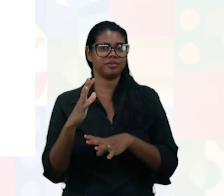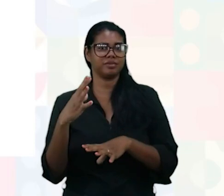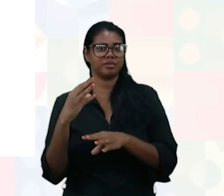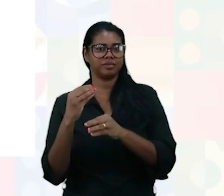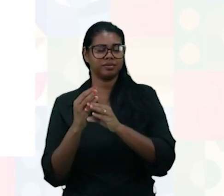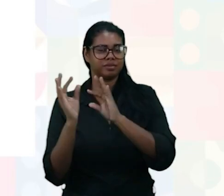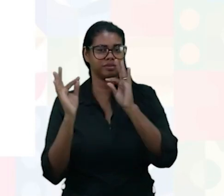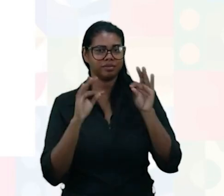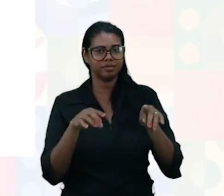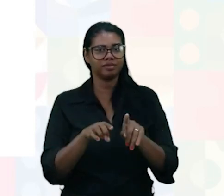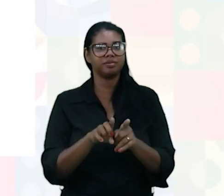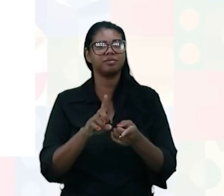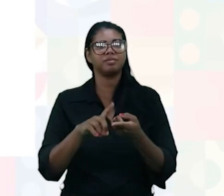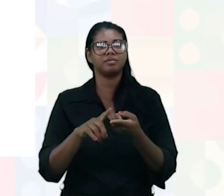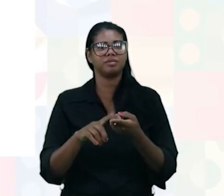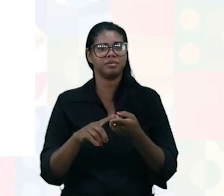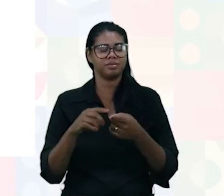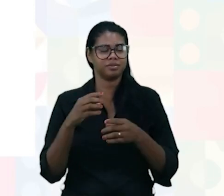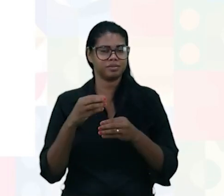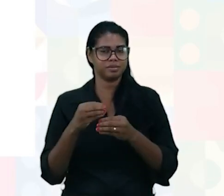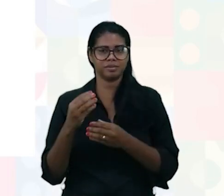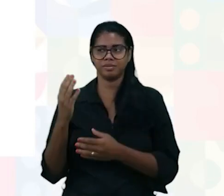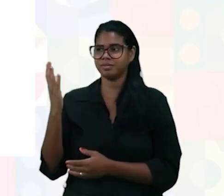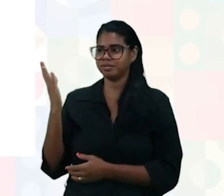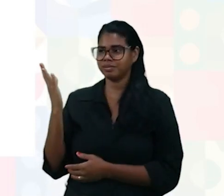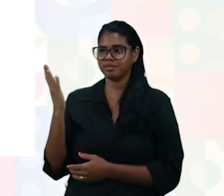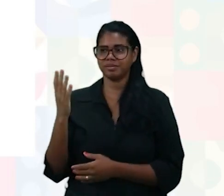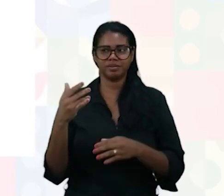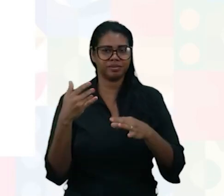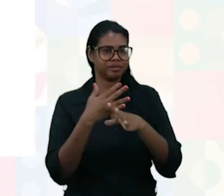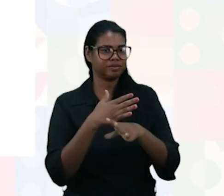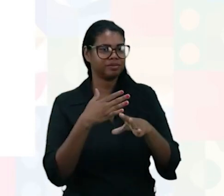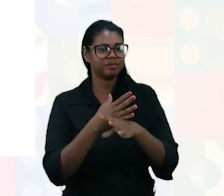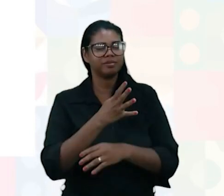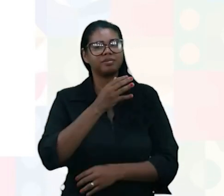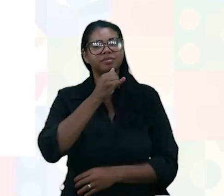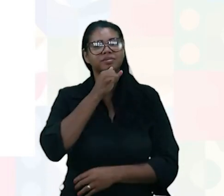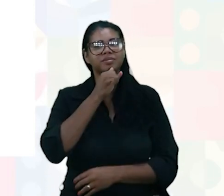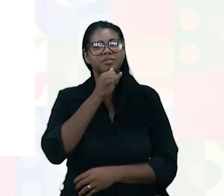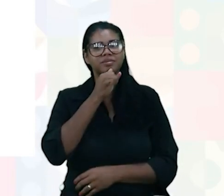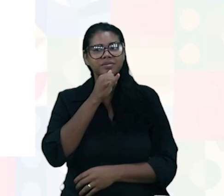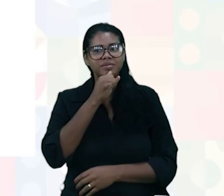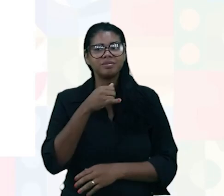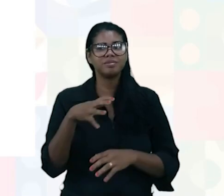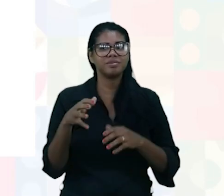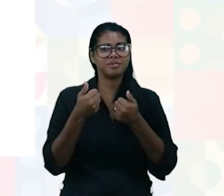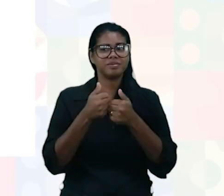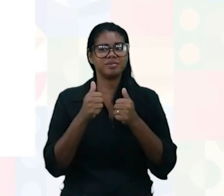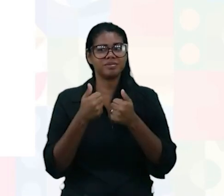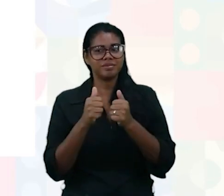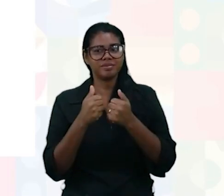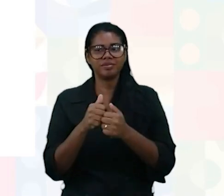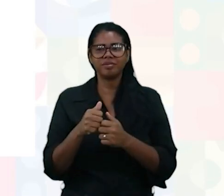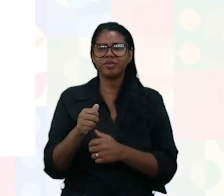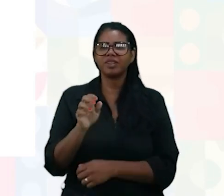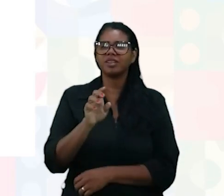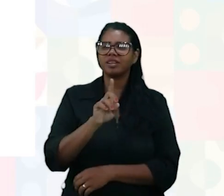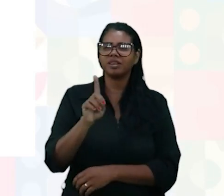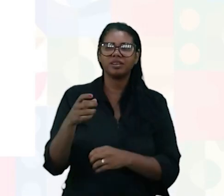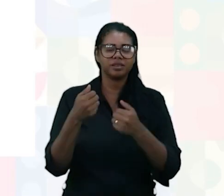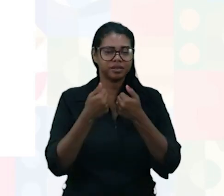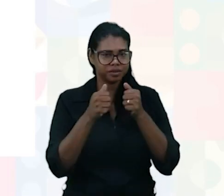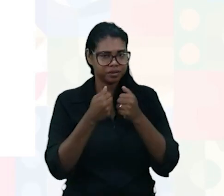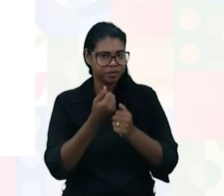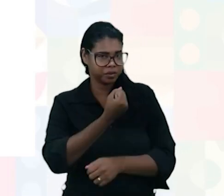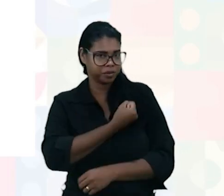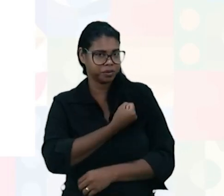o ônibus, inclusive, que a gente pega pelo nome. Em algumas cidades, como por exemplo o Rio de Janeiro, quando eu fui, todo mundo indicava o ônibus pelo